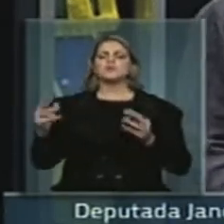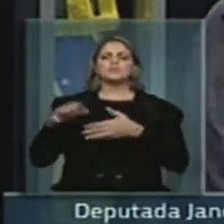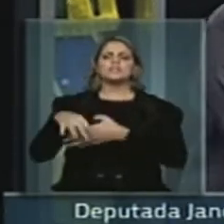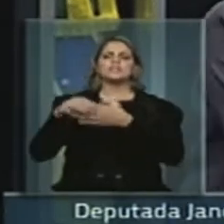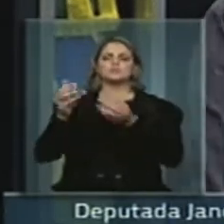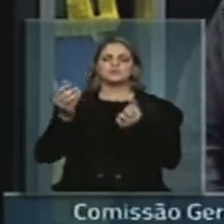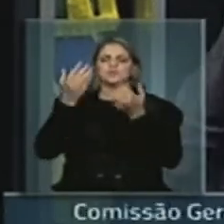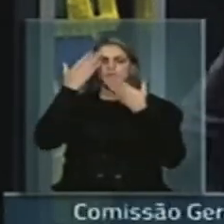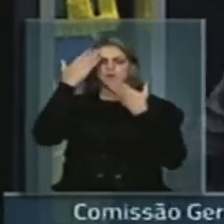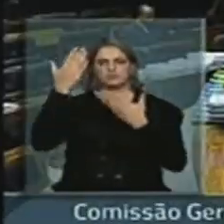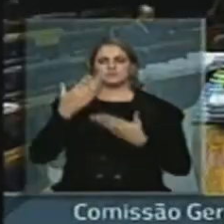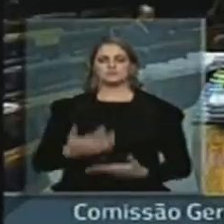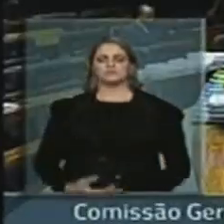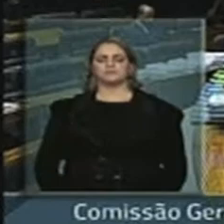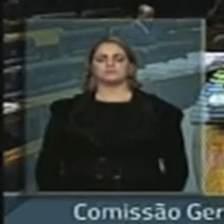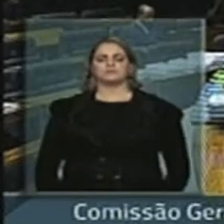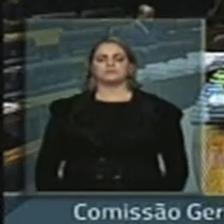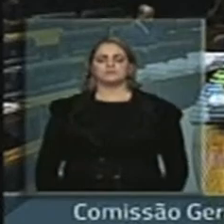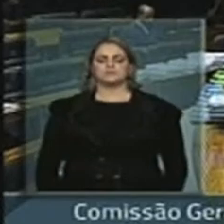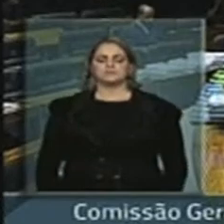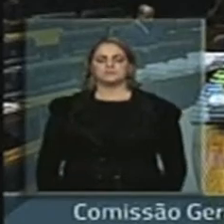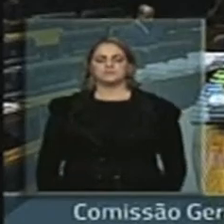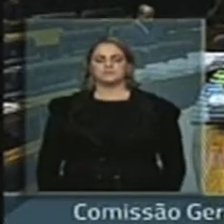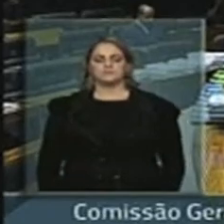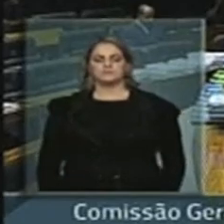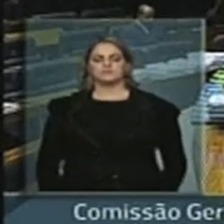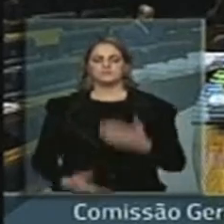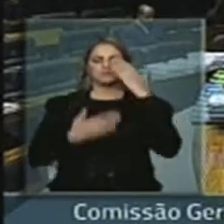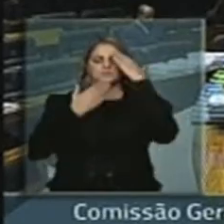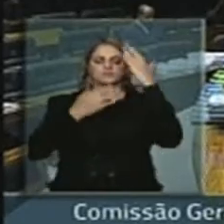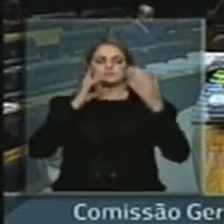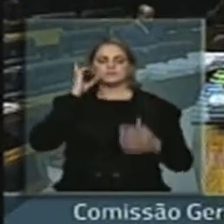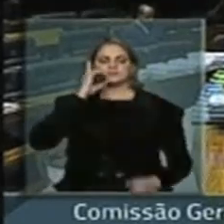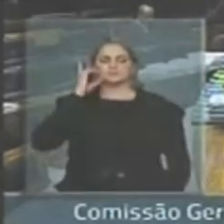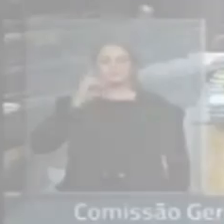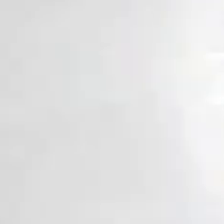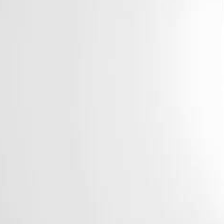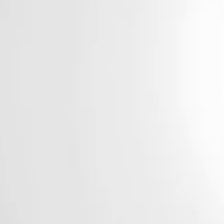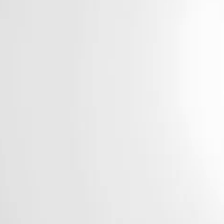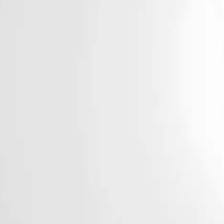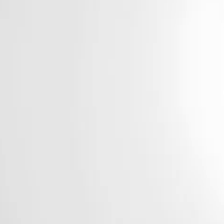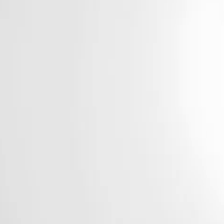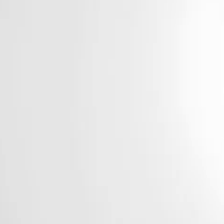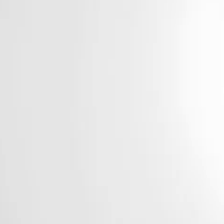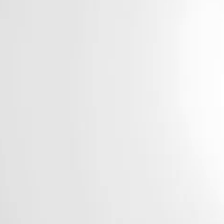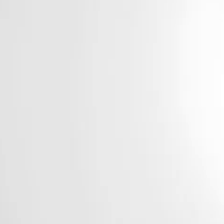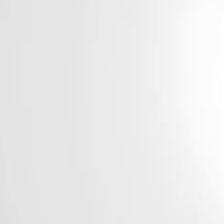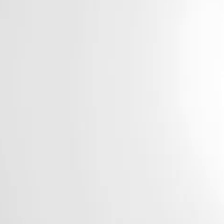obrigado, senhor presidente. Obrigado, deputada Jandira Fegali. Passando...